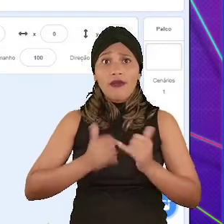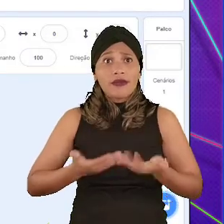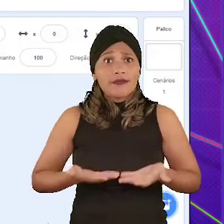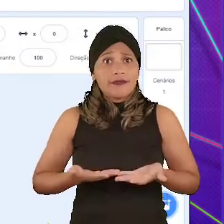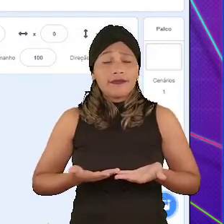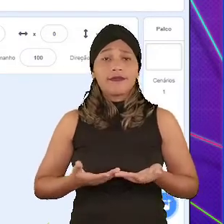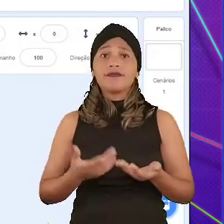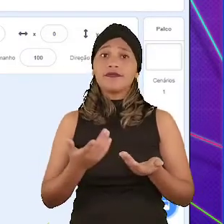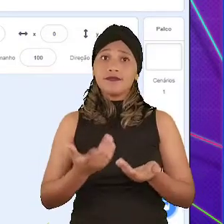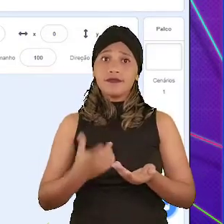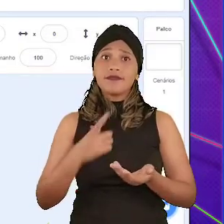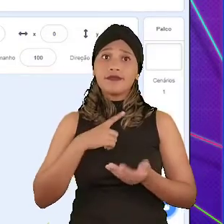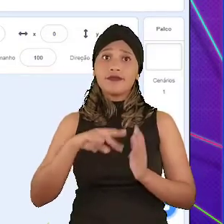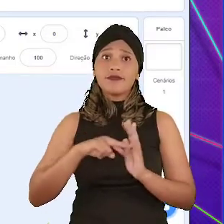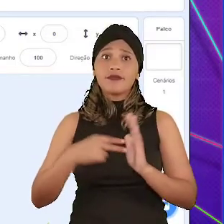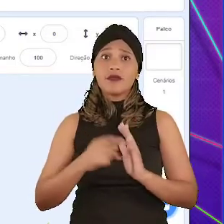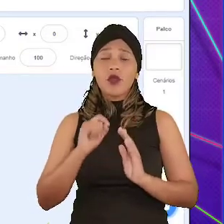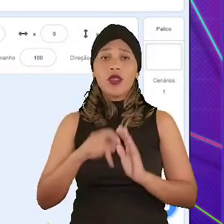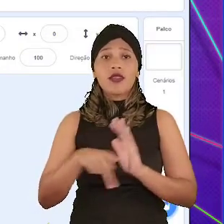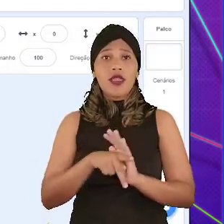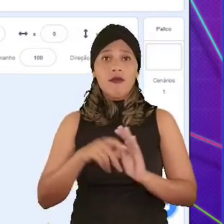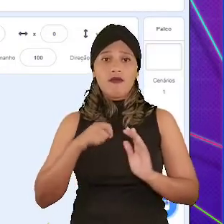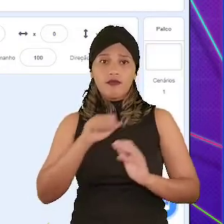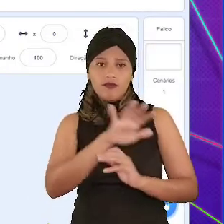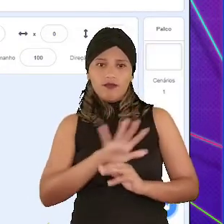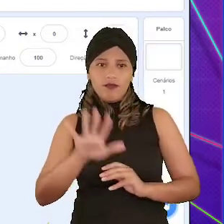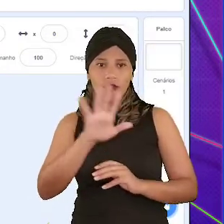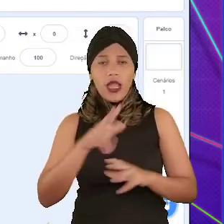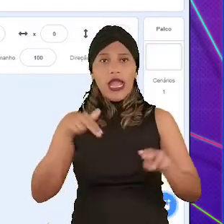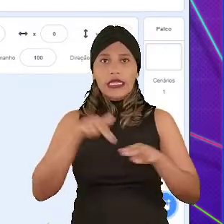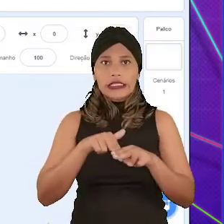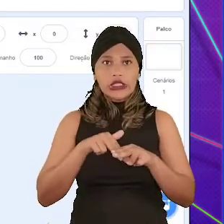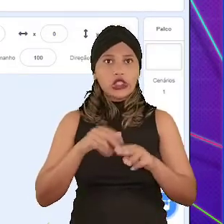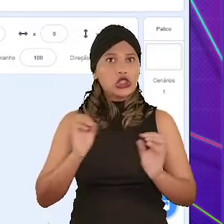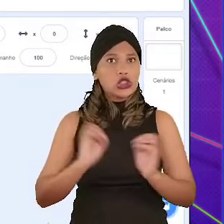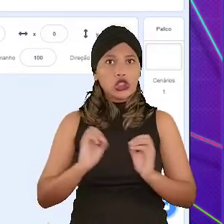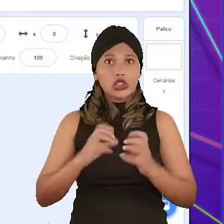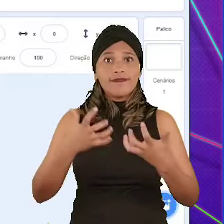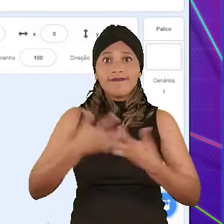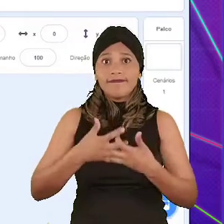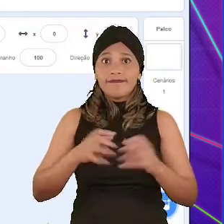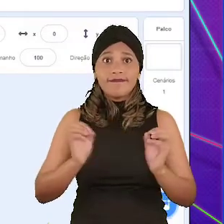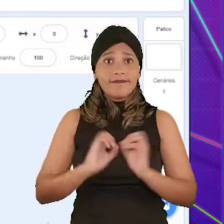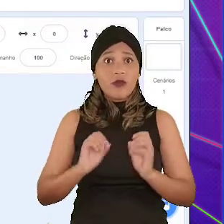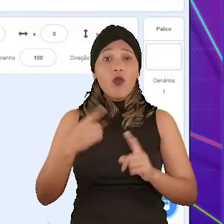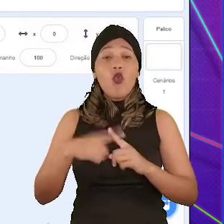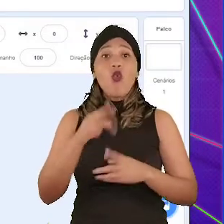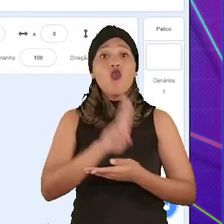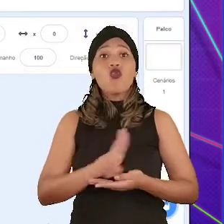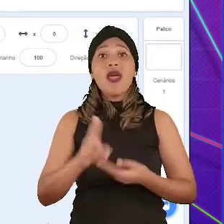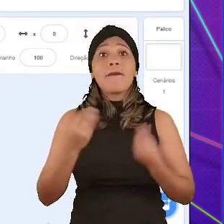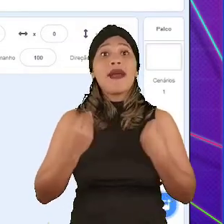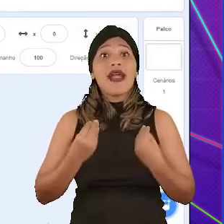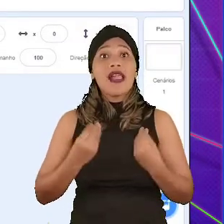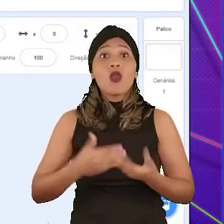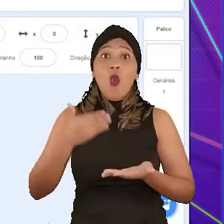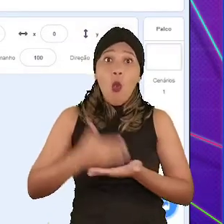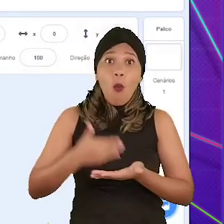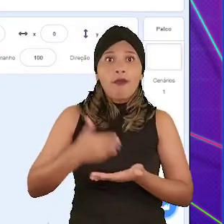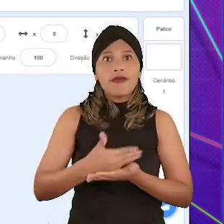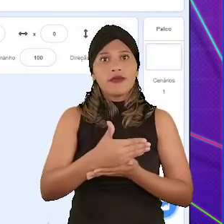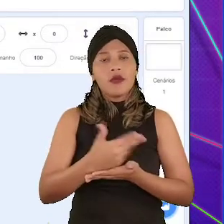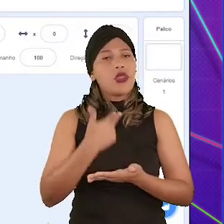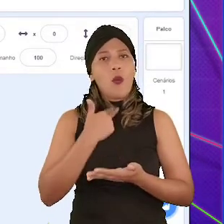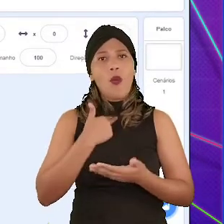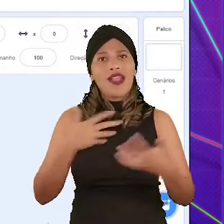informações que temos esses blocos de eventos normalmente Tem a parte superior deles sem o encaixe isso por Oi gente são usados para o